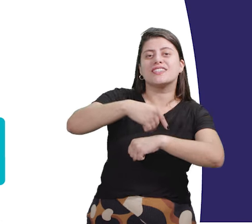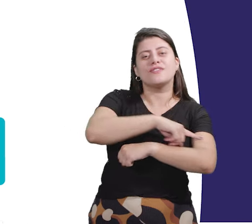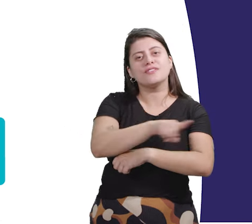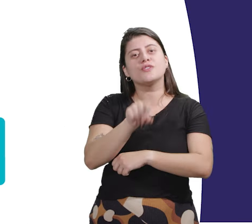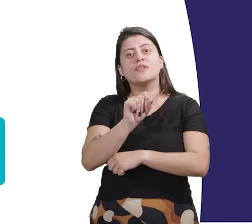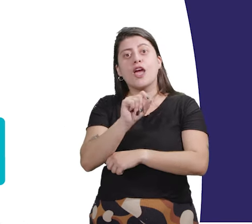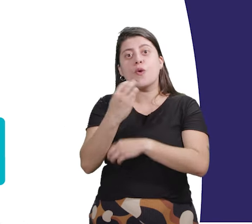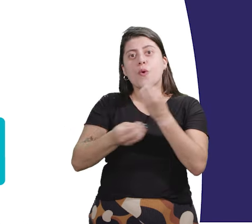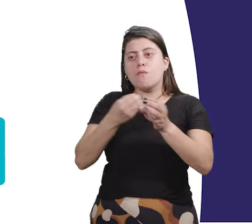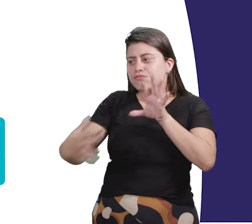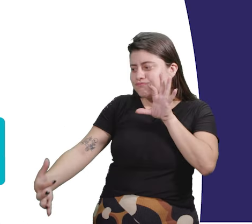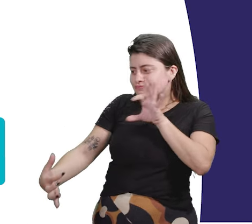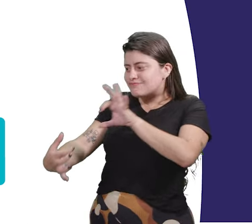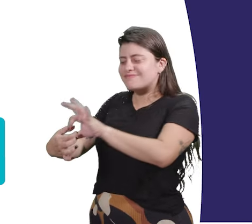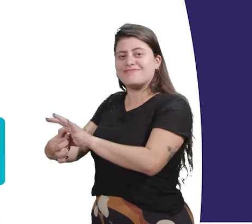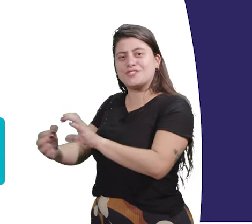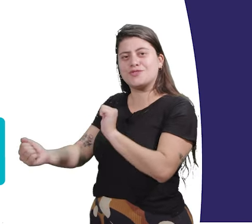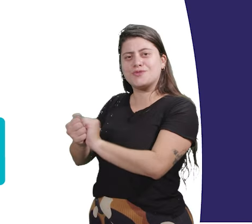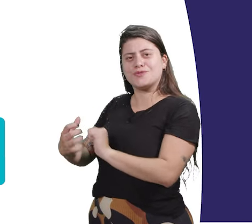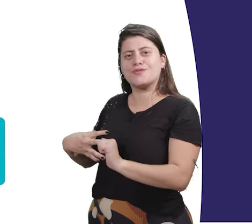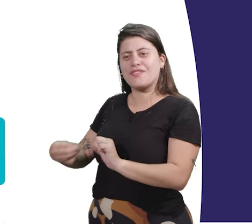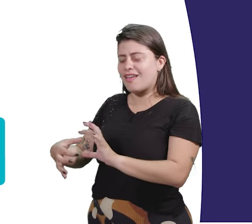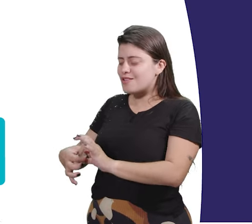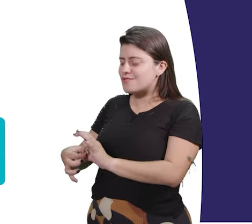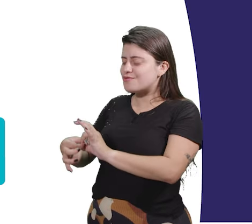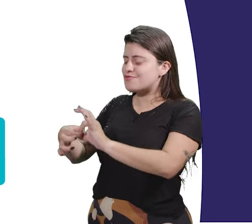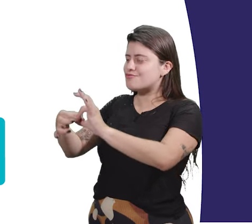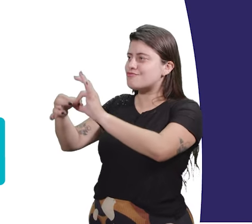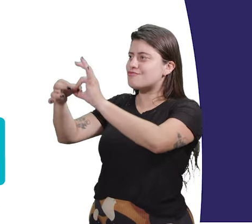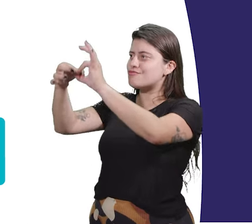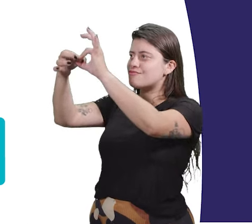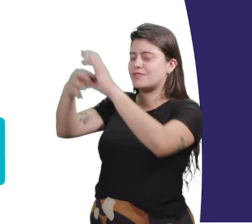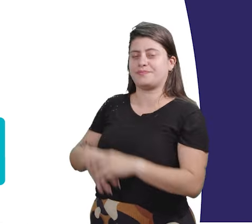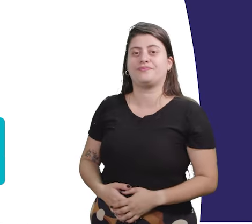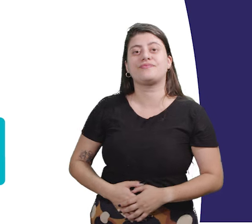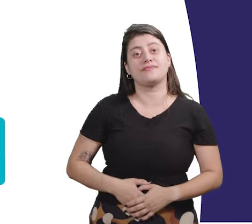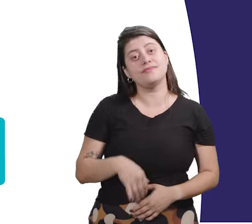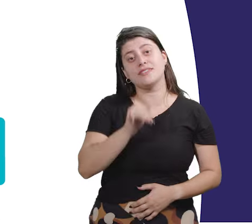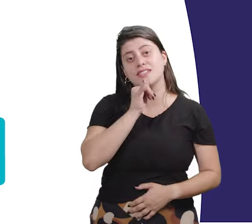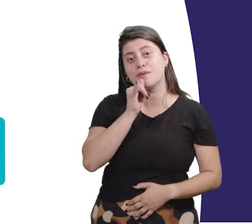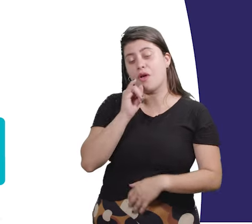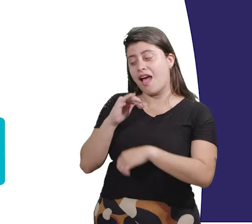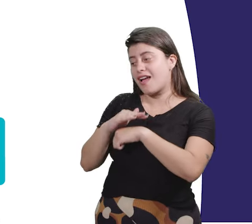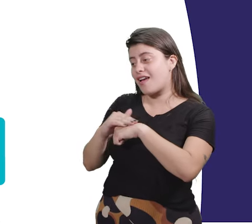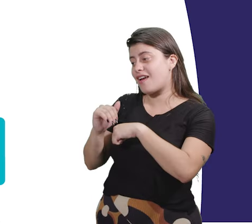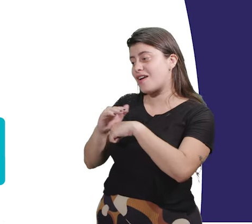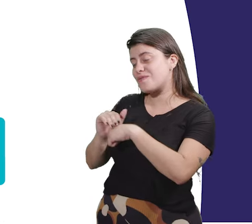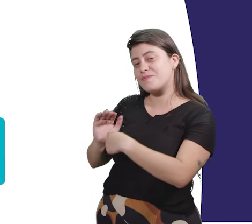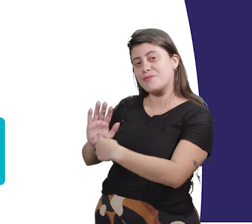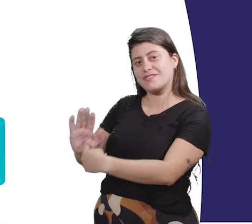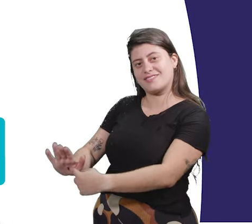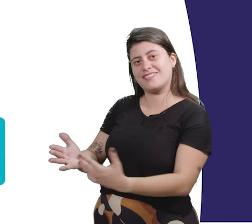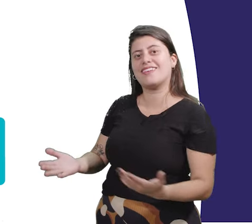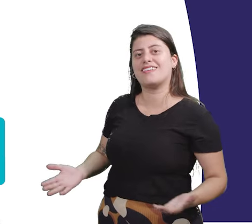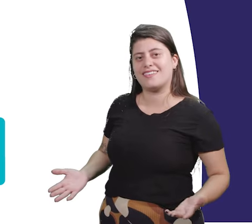laços fortes e saudáveis com os nossos filhos. Demonstrar afeto, por exemplo. né? Eu falo que as palavras têm um